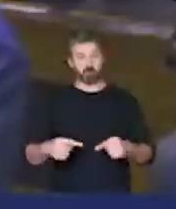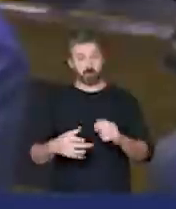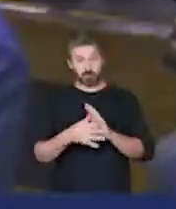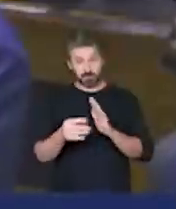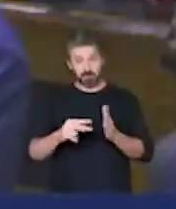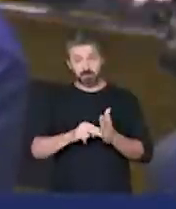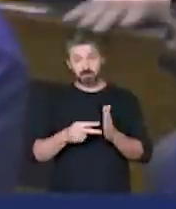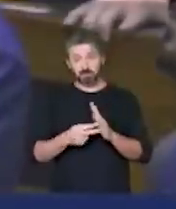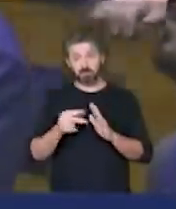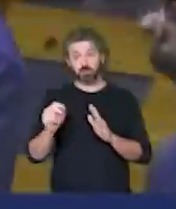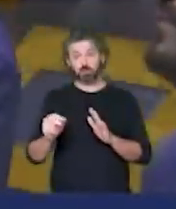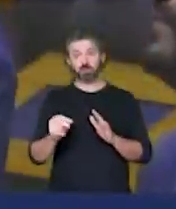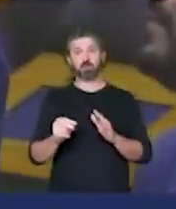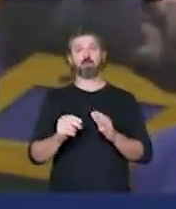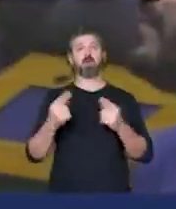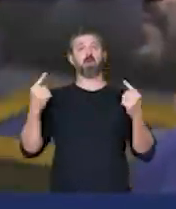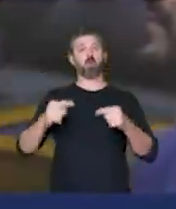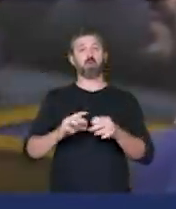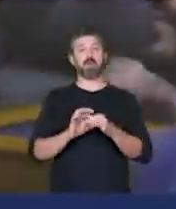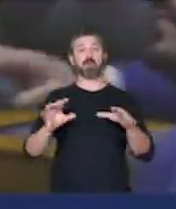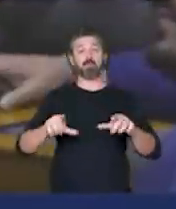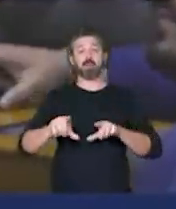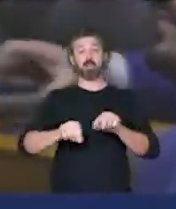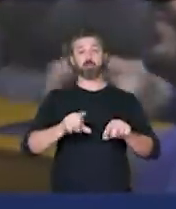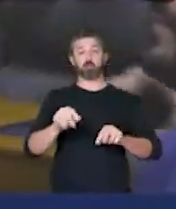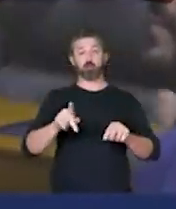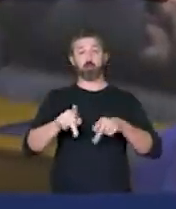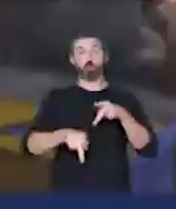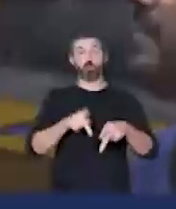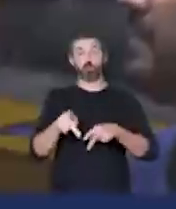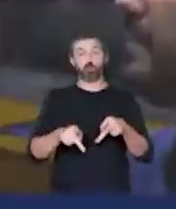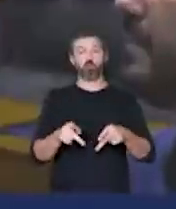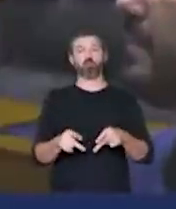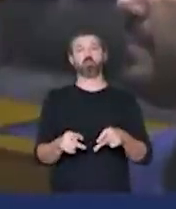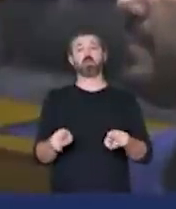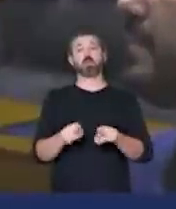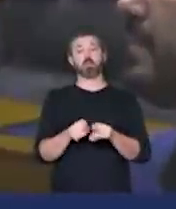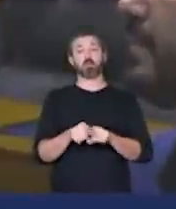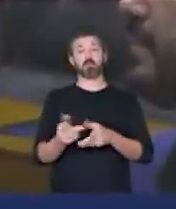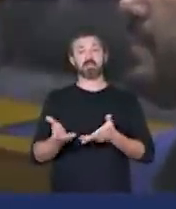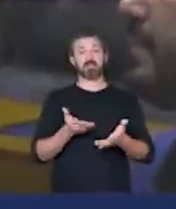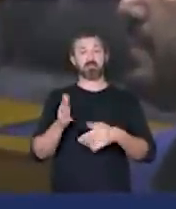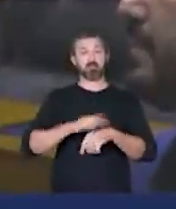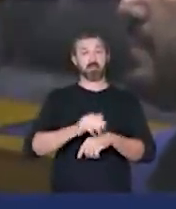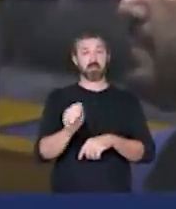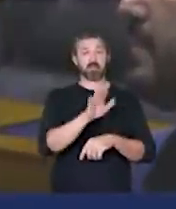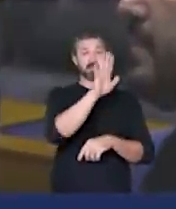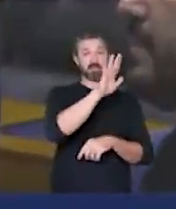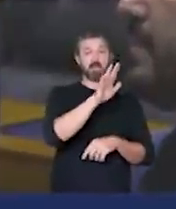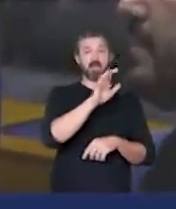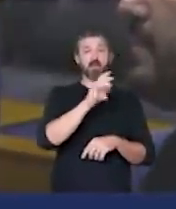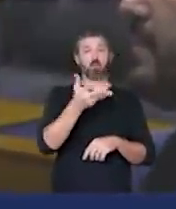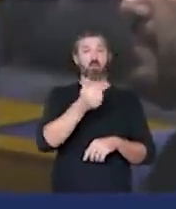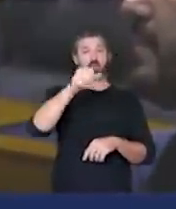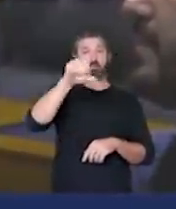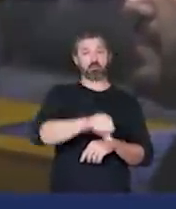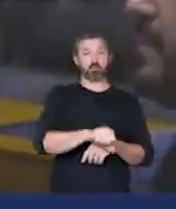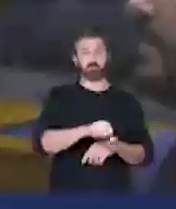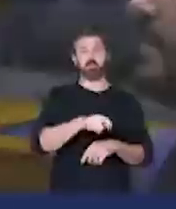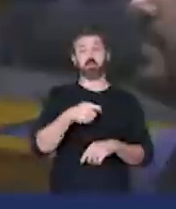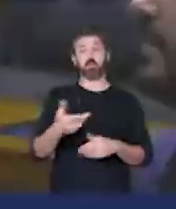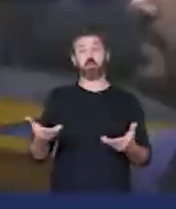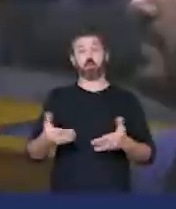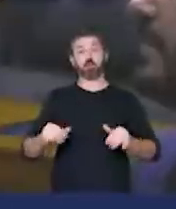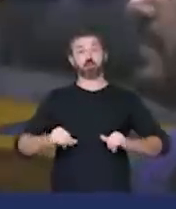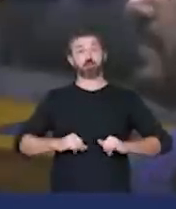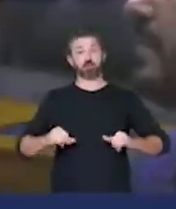significa votar contra a liberdade de escolha do cidadão e de serviços mais caros e de menor qualidade para quem hoje está